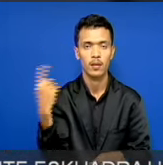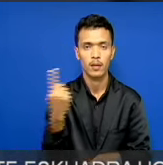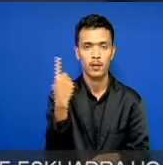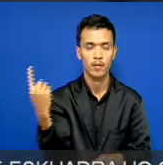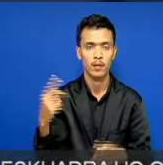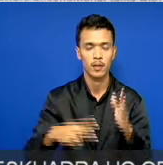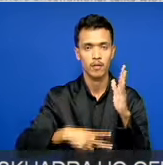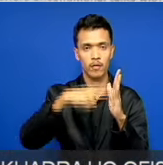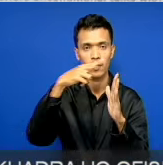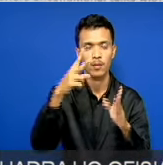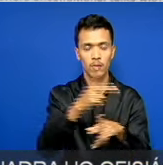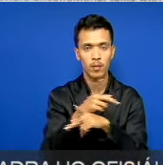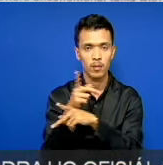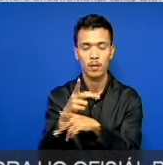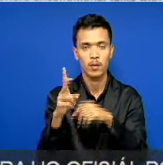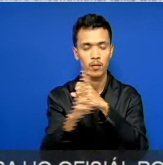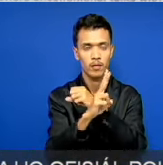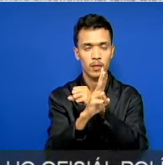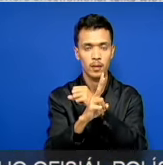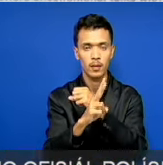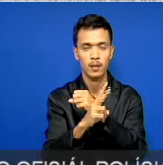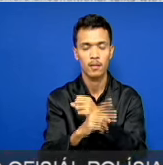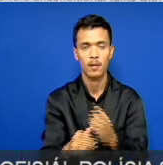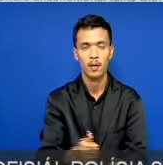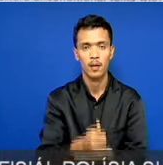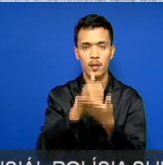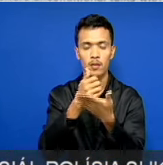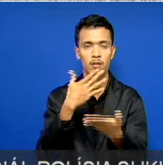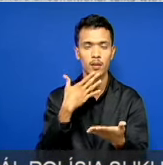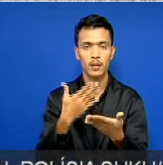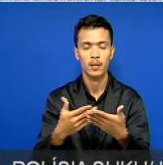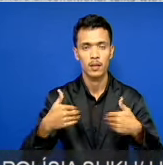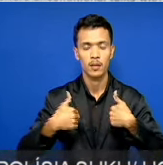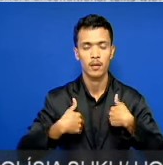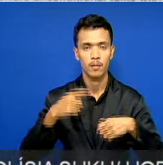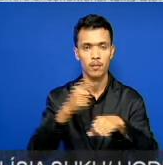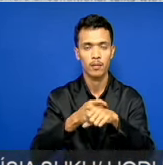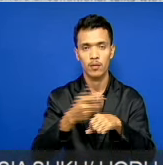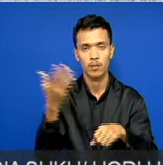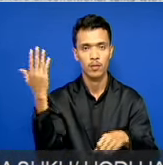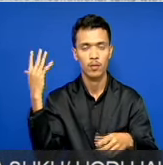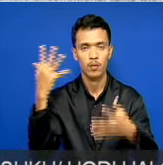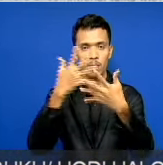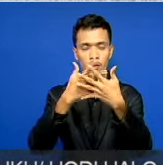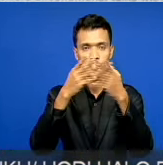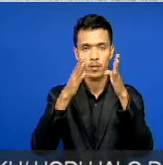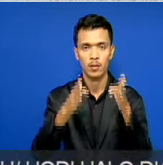Fatim valoriza no dignifica vítima torturação, tratamento cruel e a tempo passado no prisioneiro político